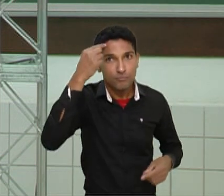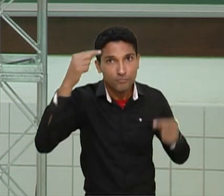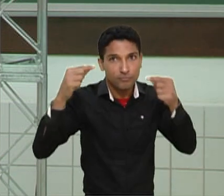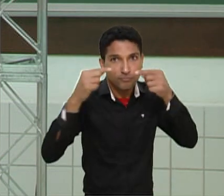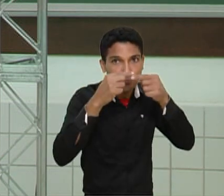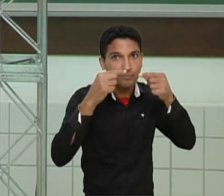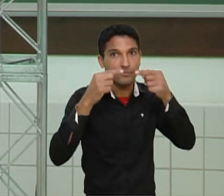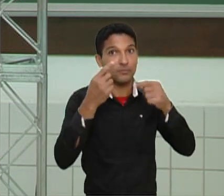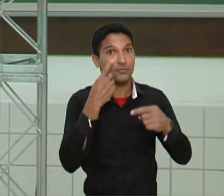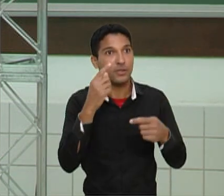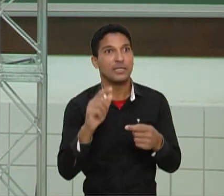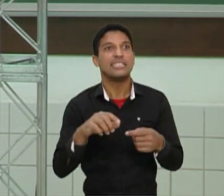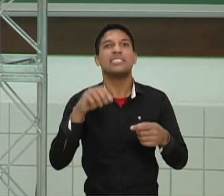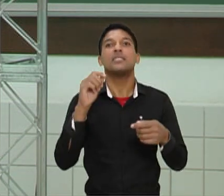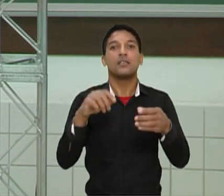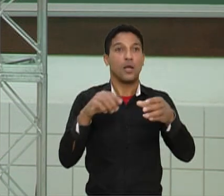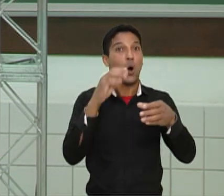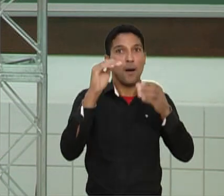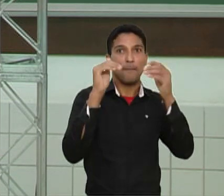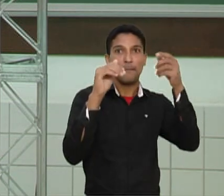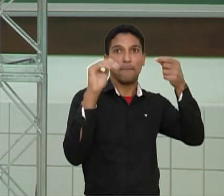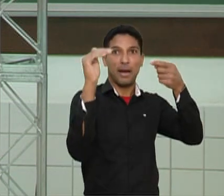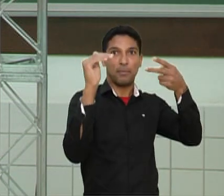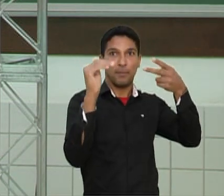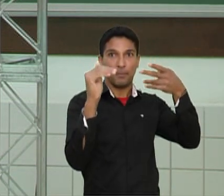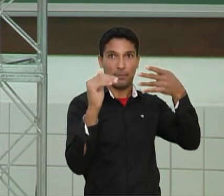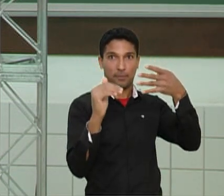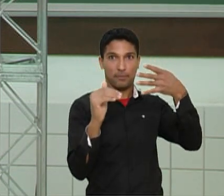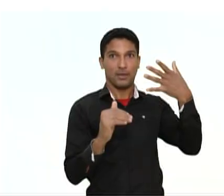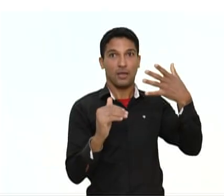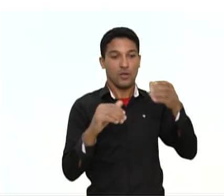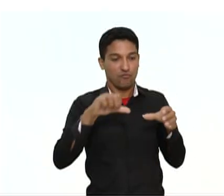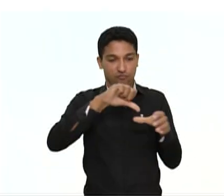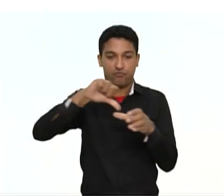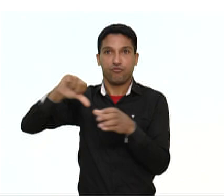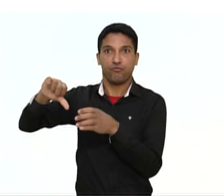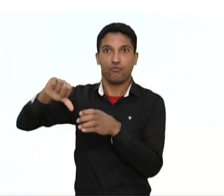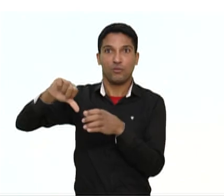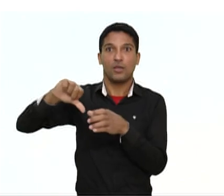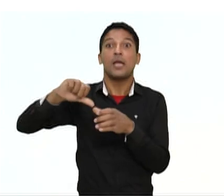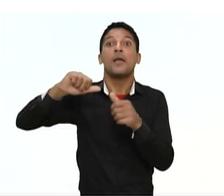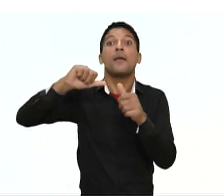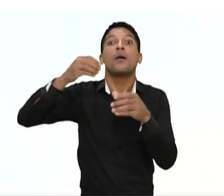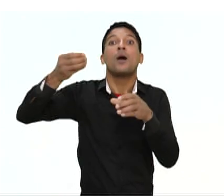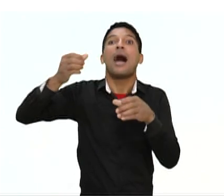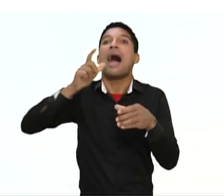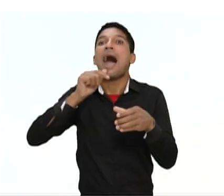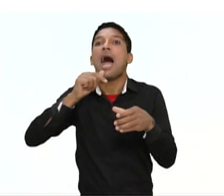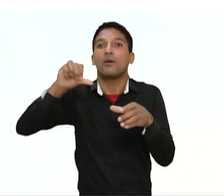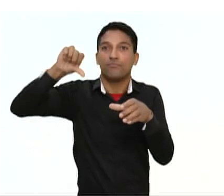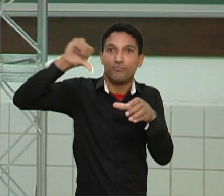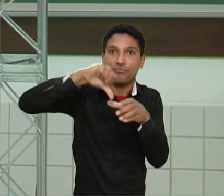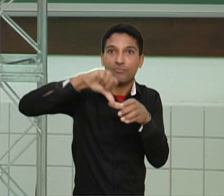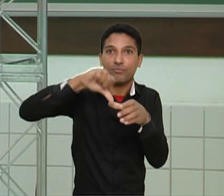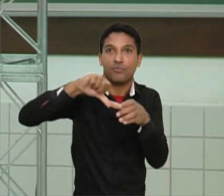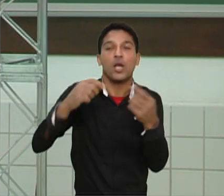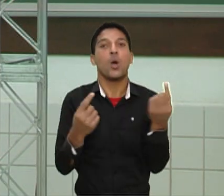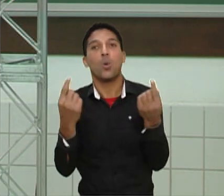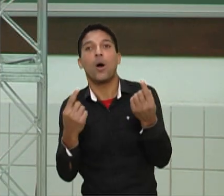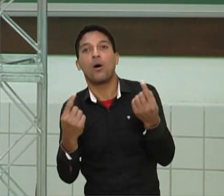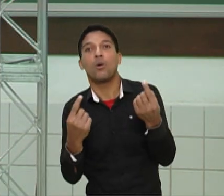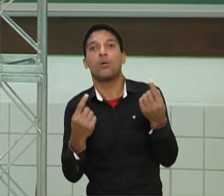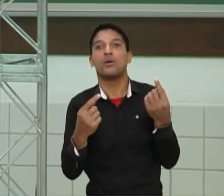esses compostos e misturar com a água, eles vão sofrer dissociação ou vão sofrer